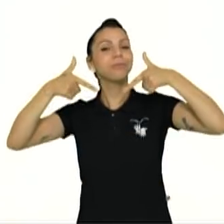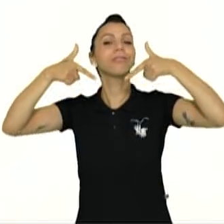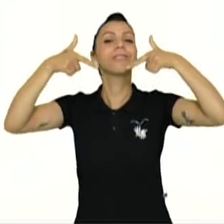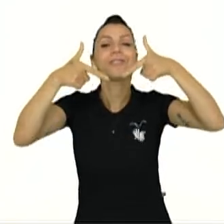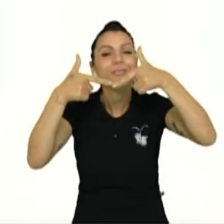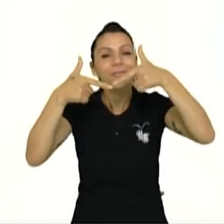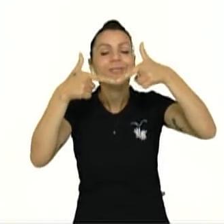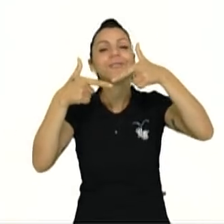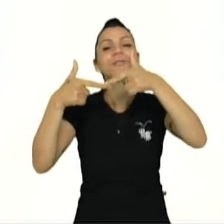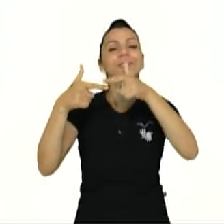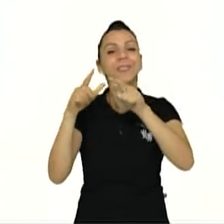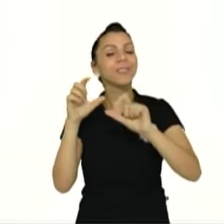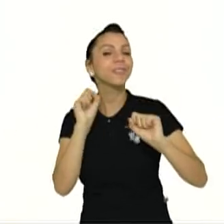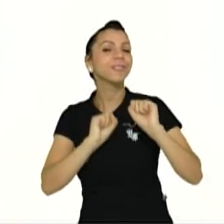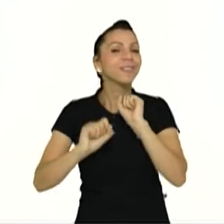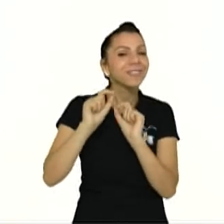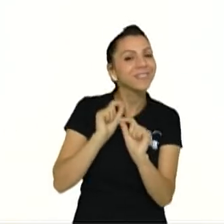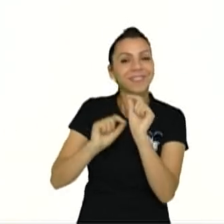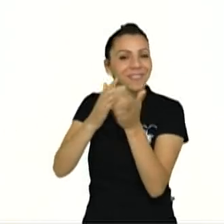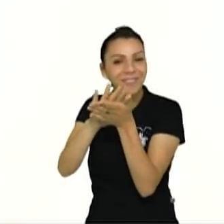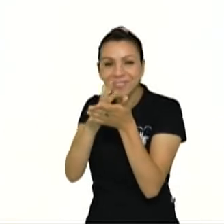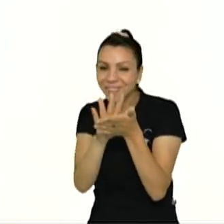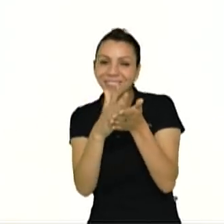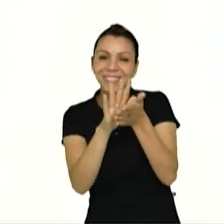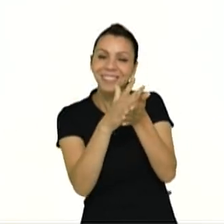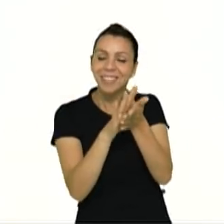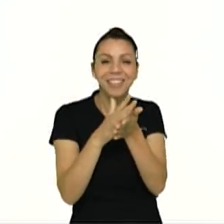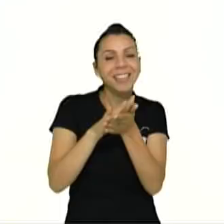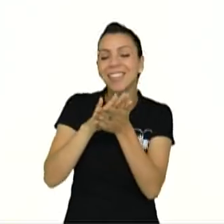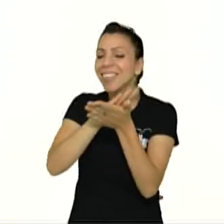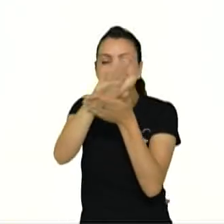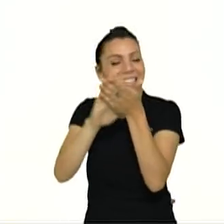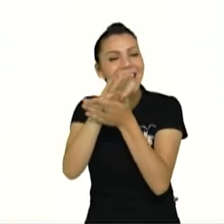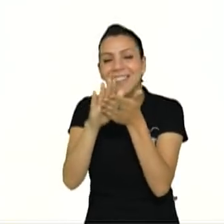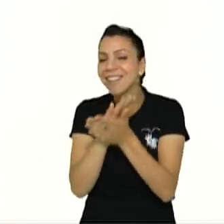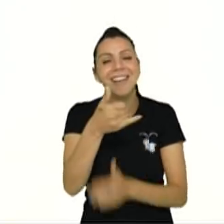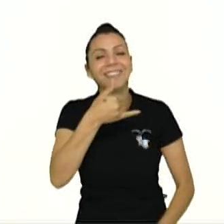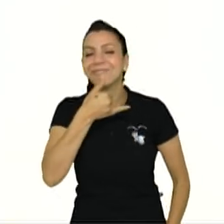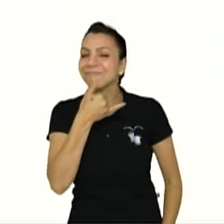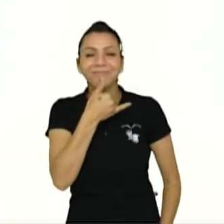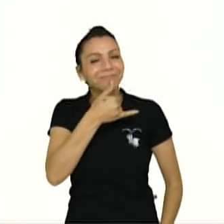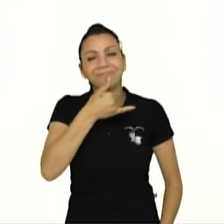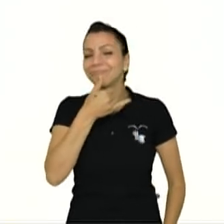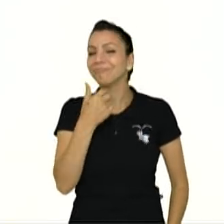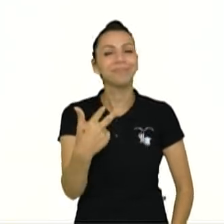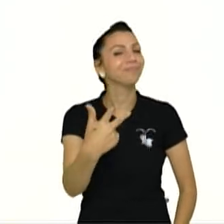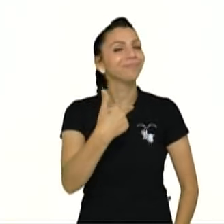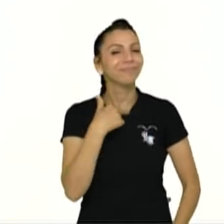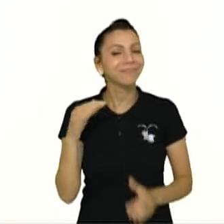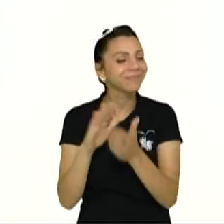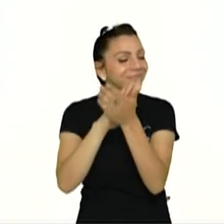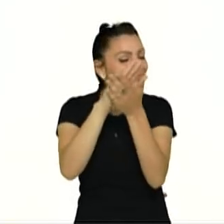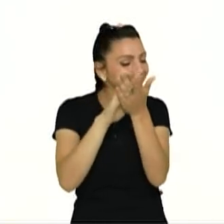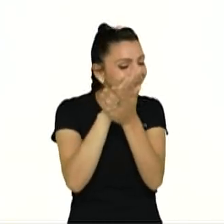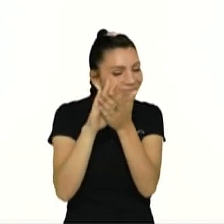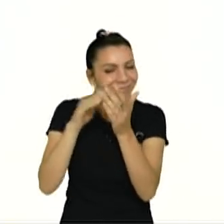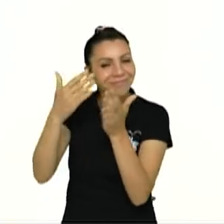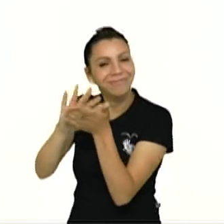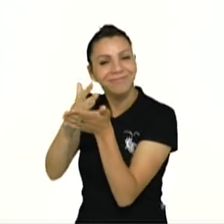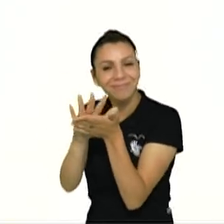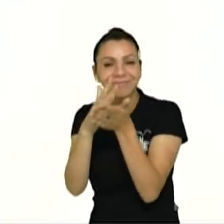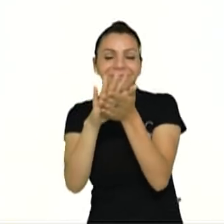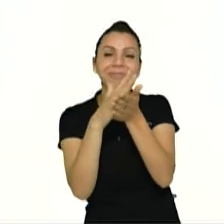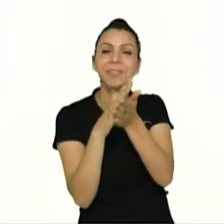faça alegre rosto, nada de desgosto. Ai, ai, ai, tanto